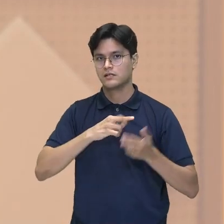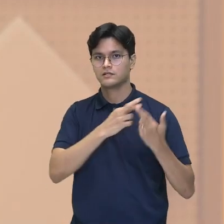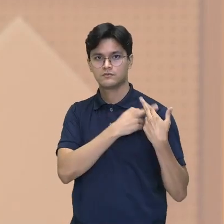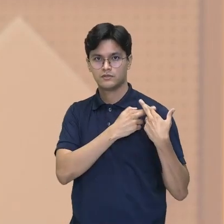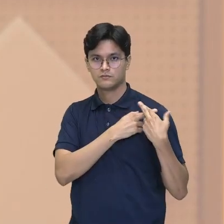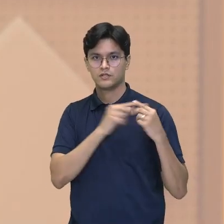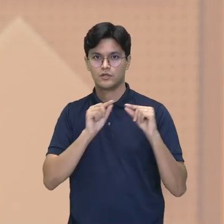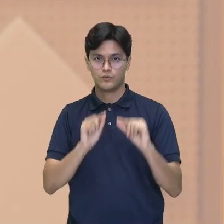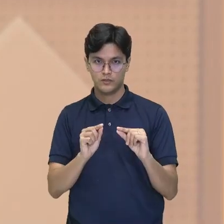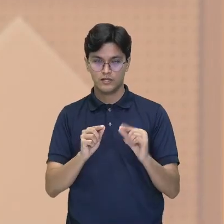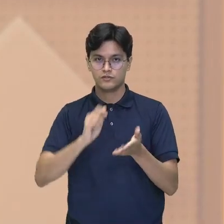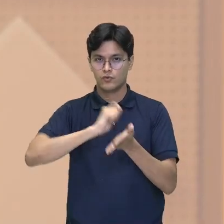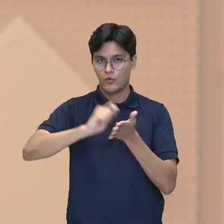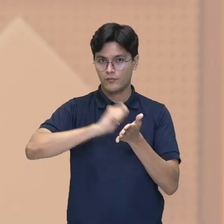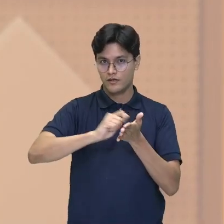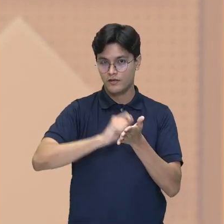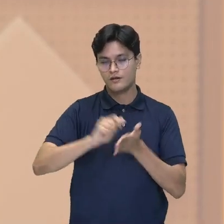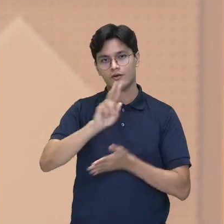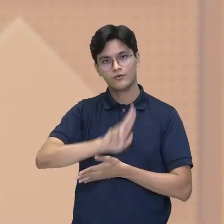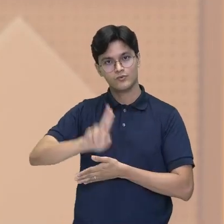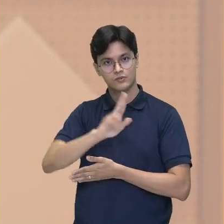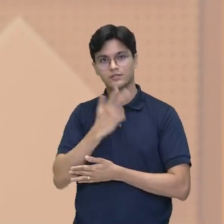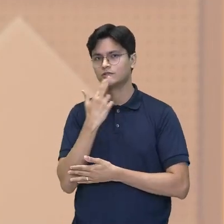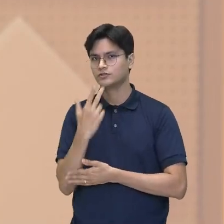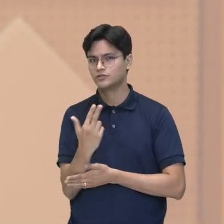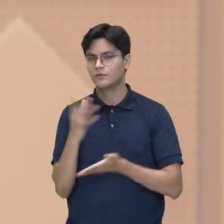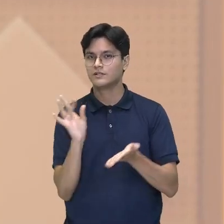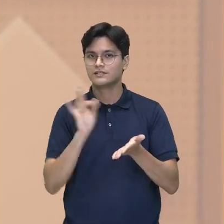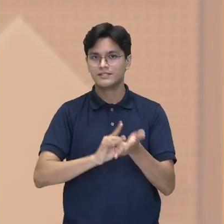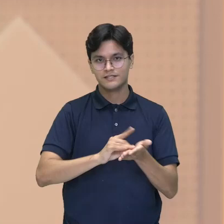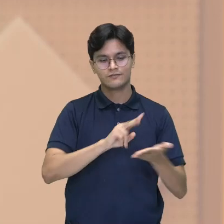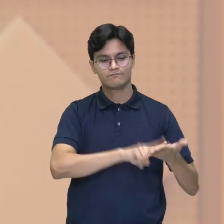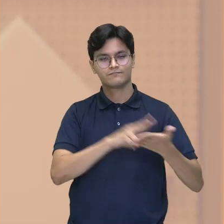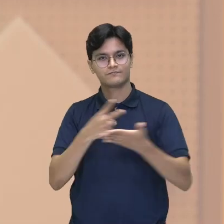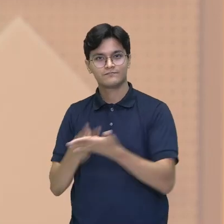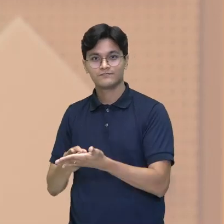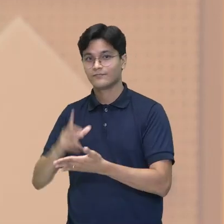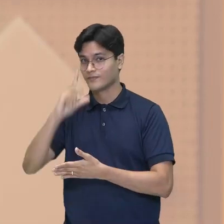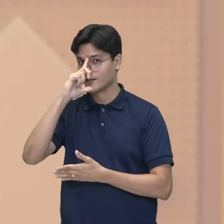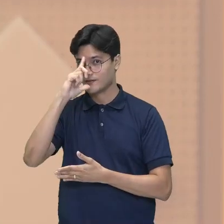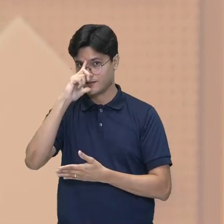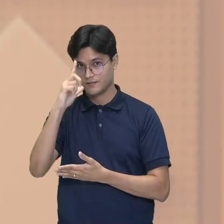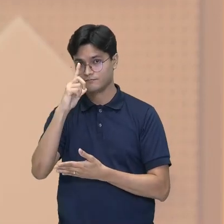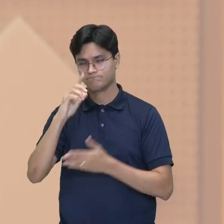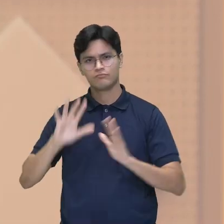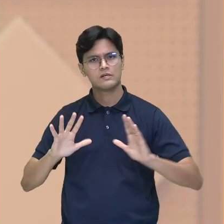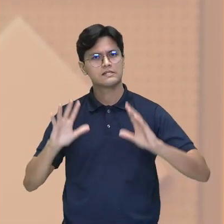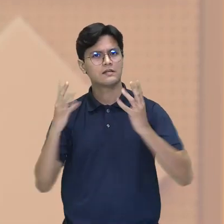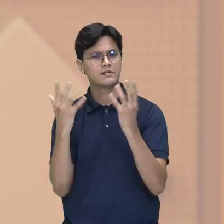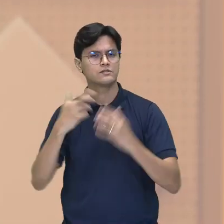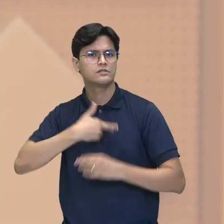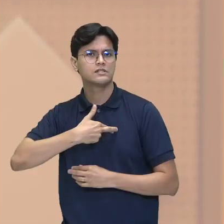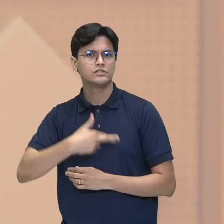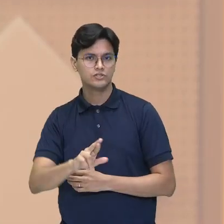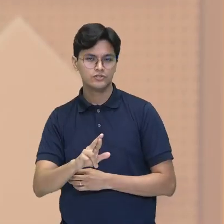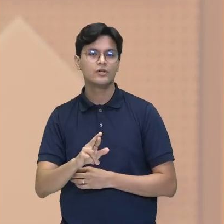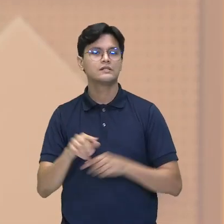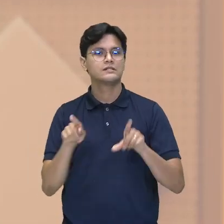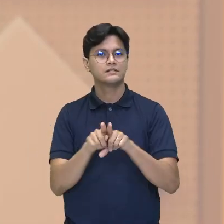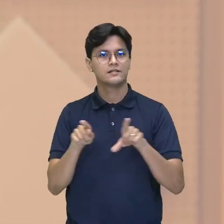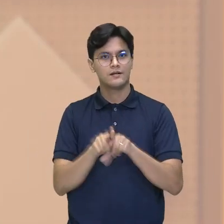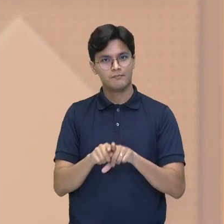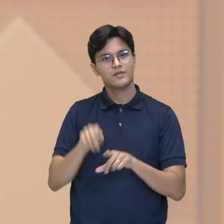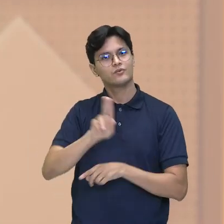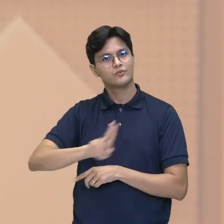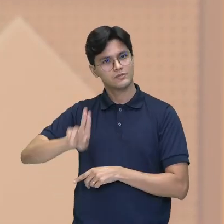na língua original e passavam para o latim. As celebrações, os rituais religiosos também eram feitos em